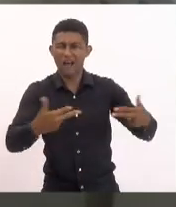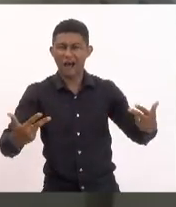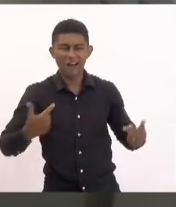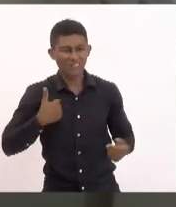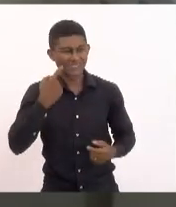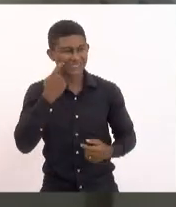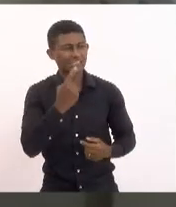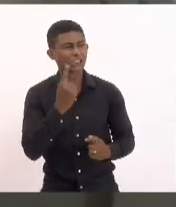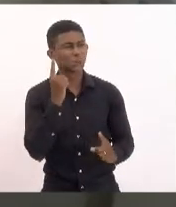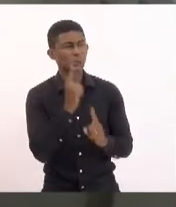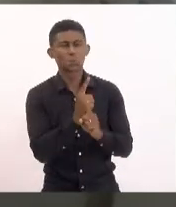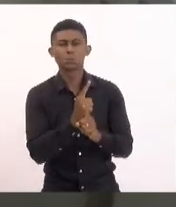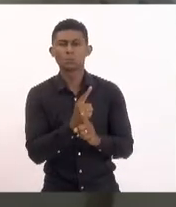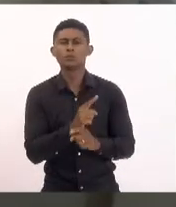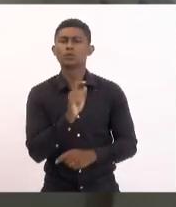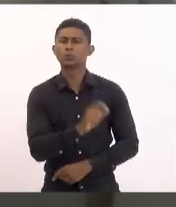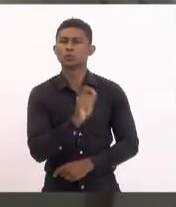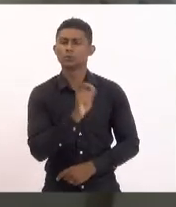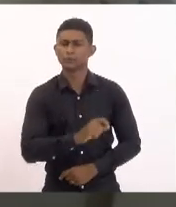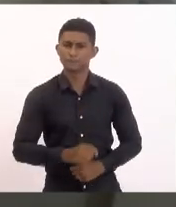que remonta